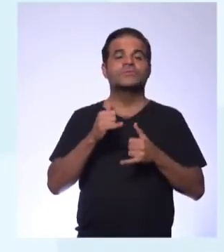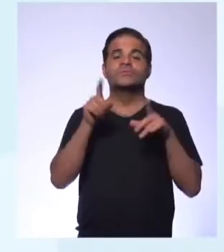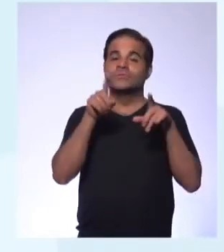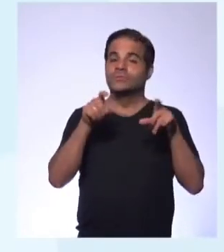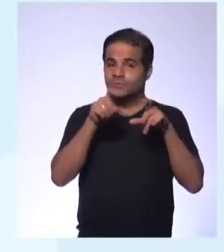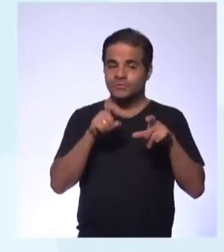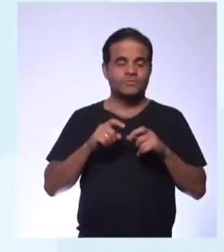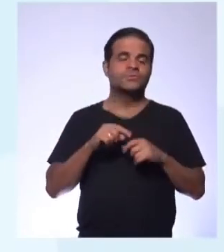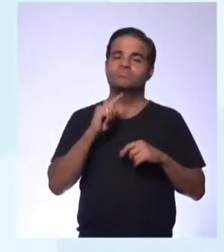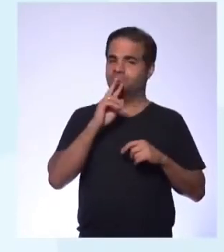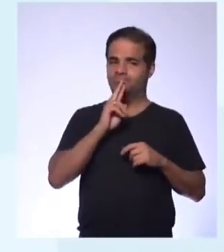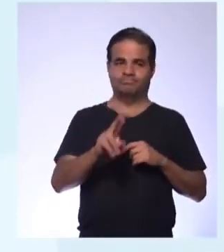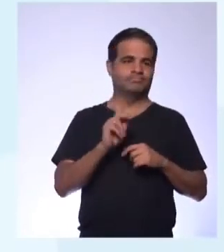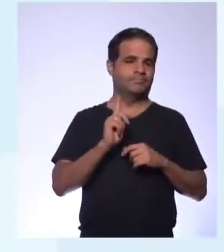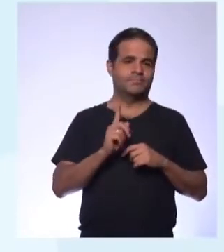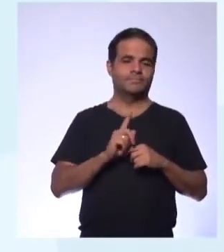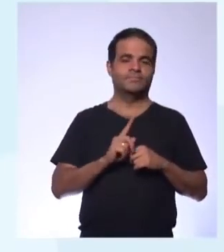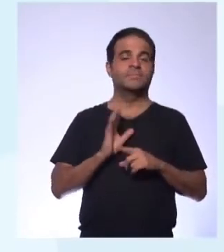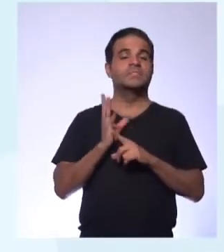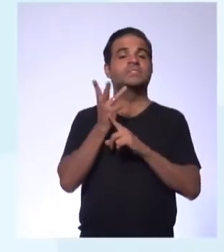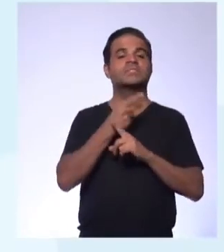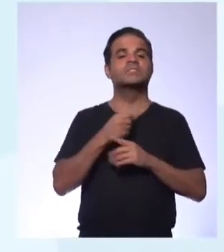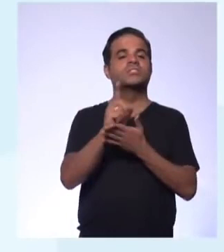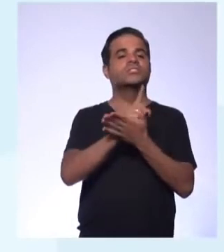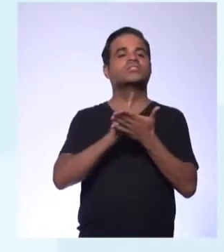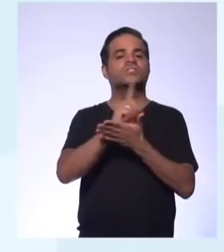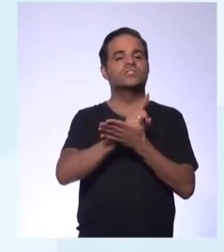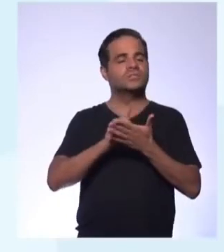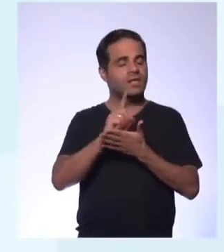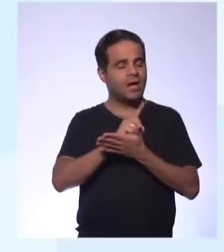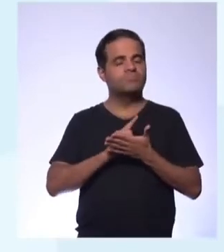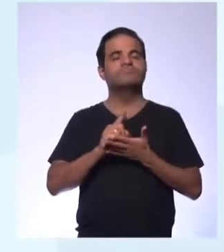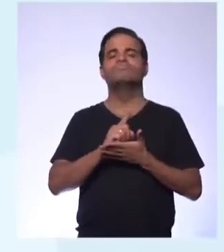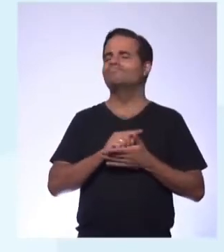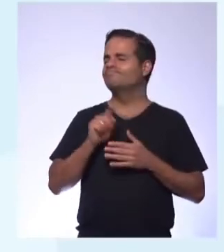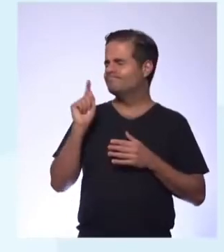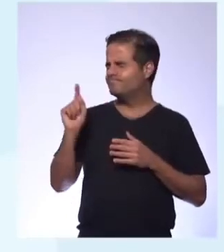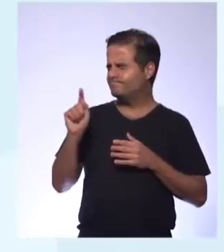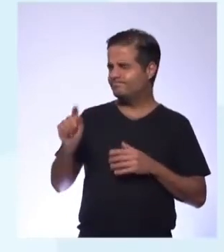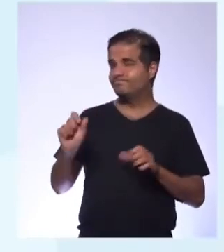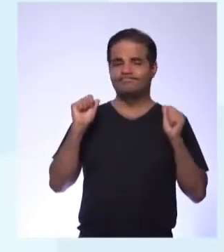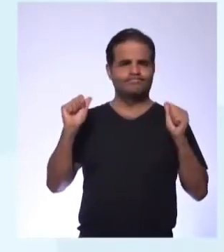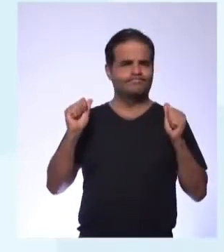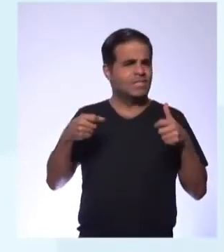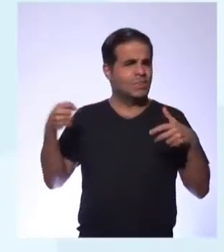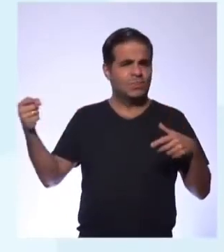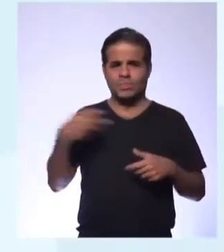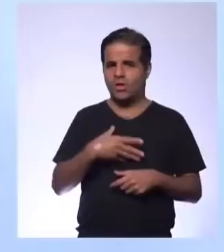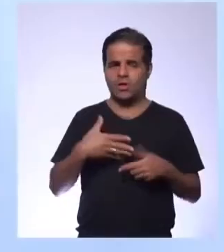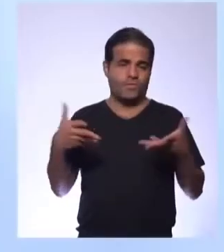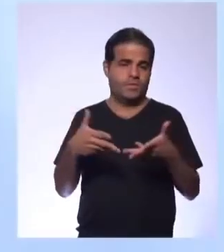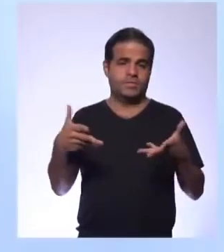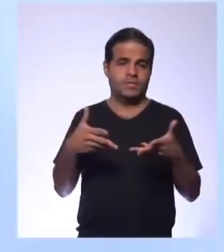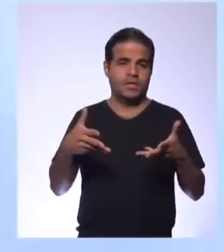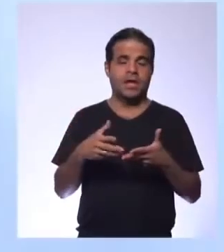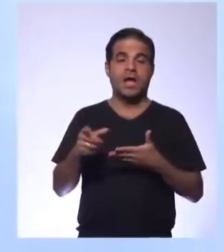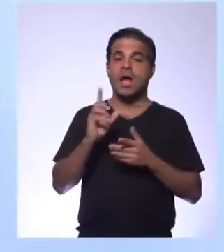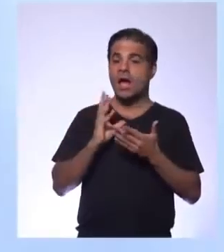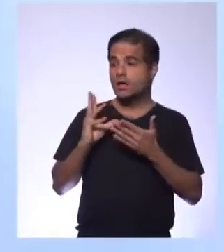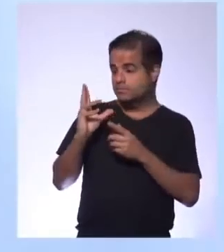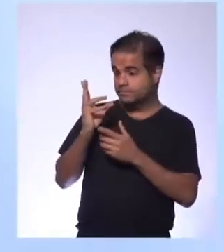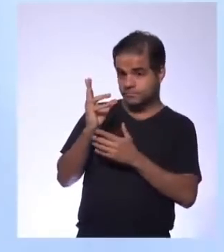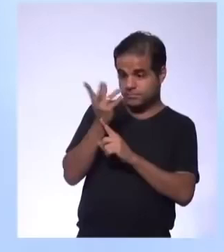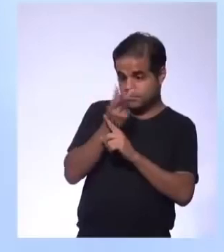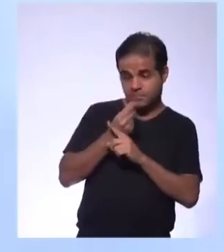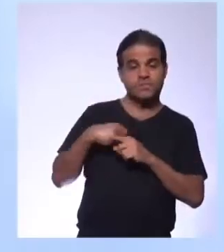aqui. E arte digital. Olha, essa é super mega plus moderna, né? Isso. A arte digital é